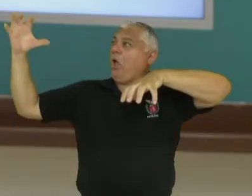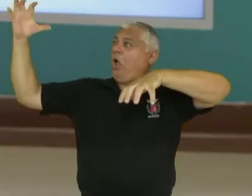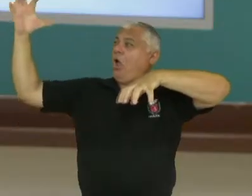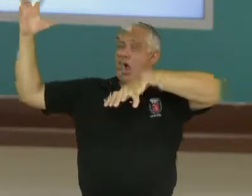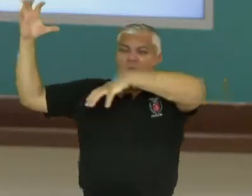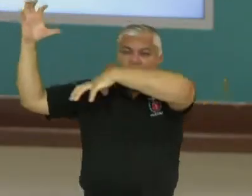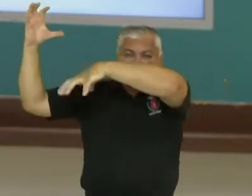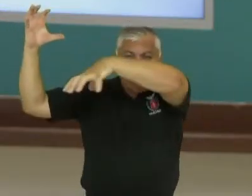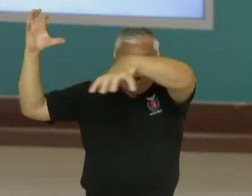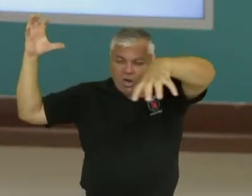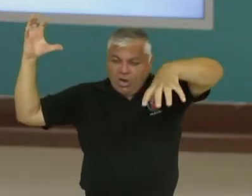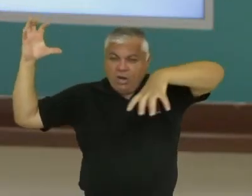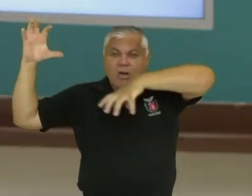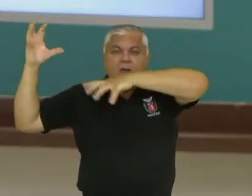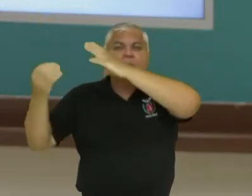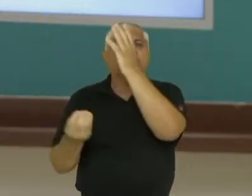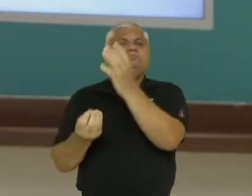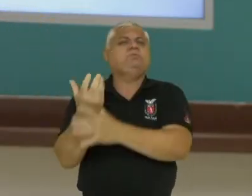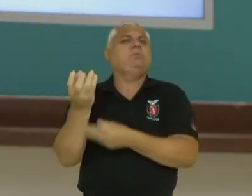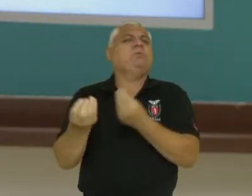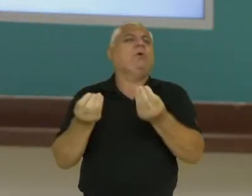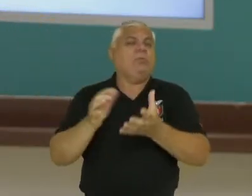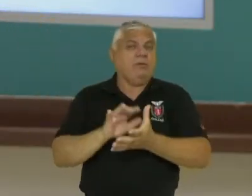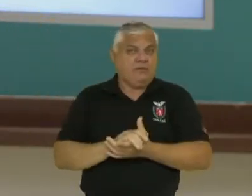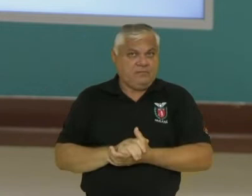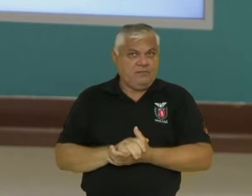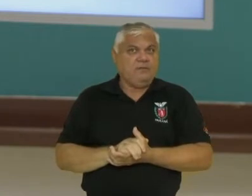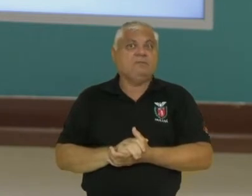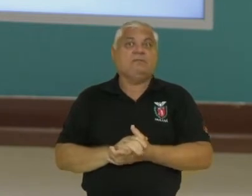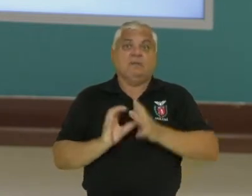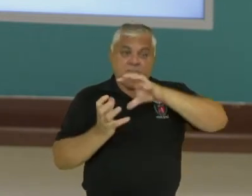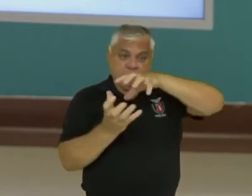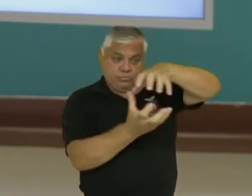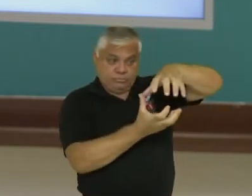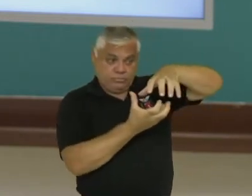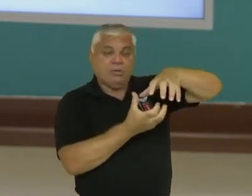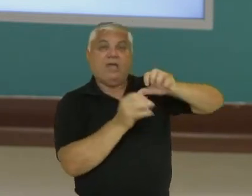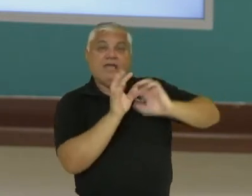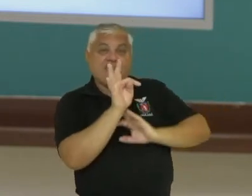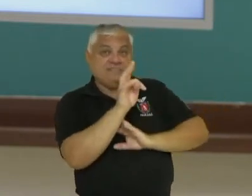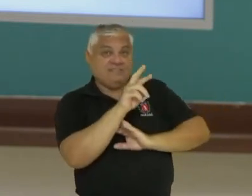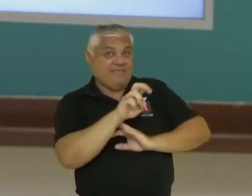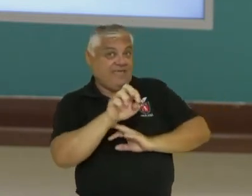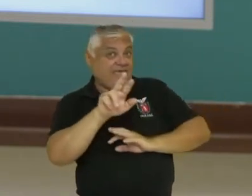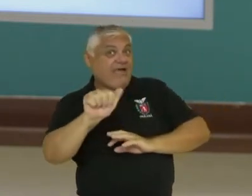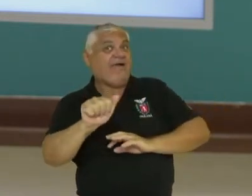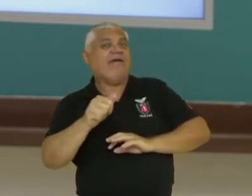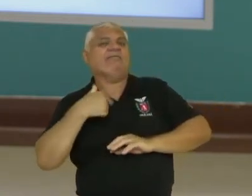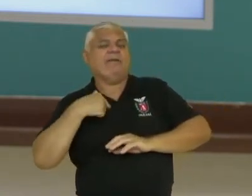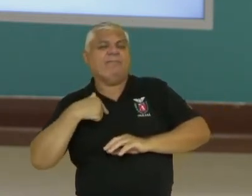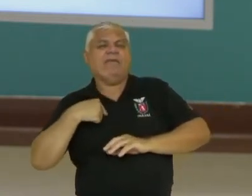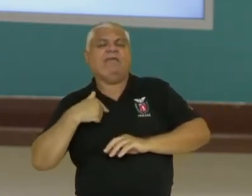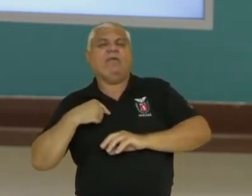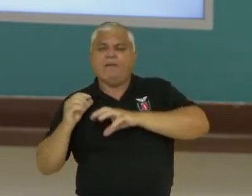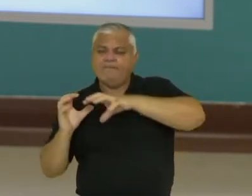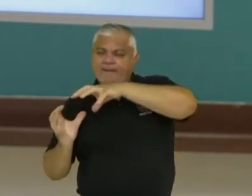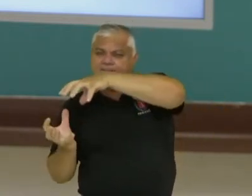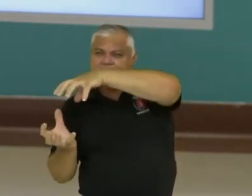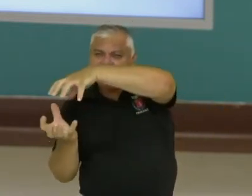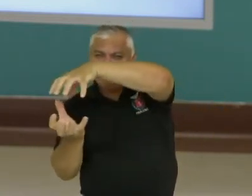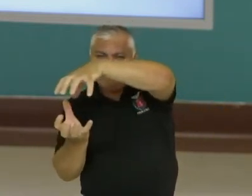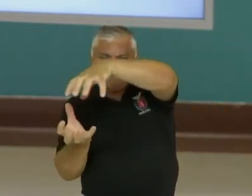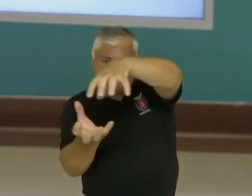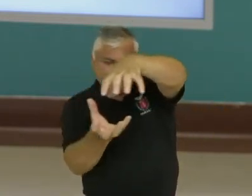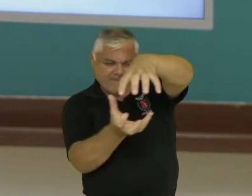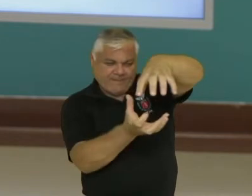falando da formação, do nosso planeta, consequentemente dos outros planetas do